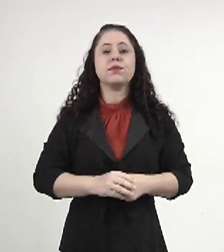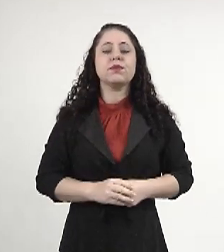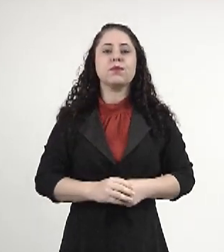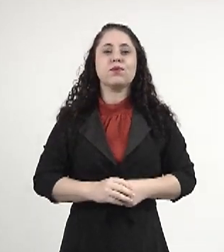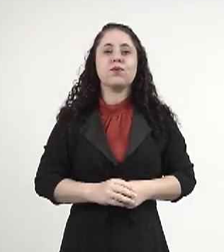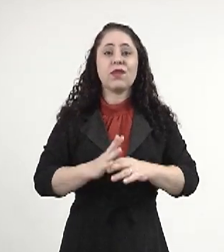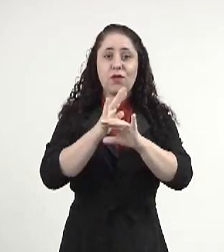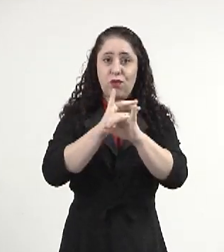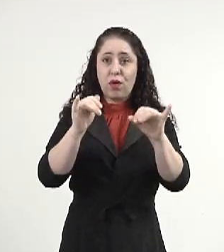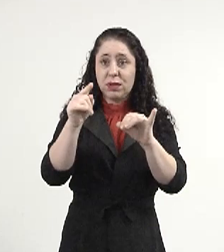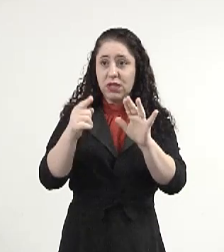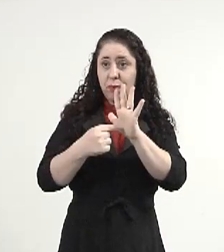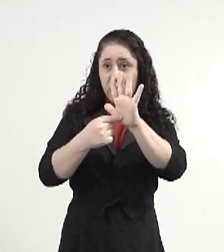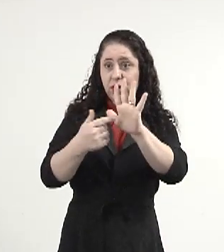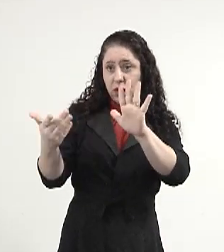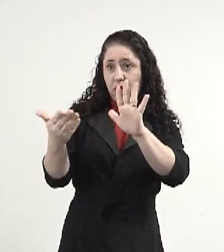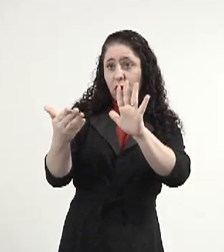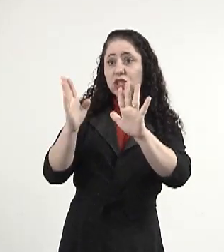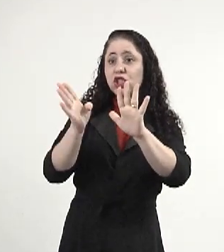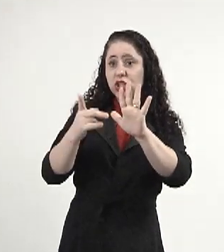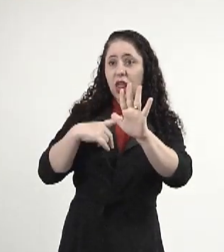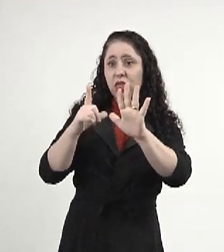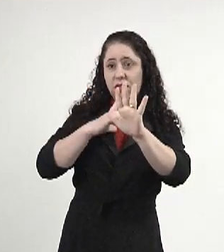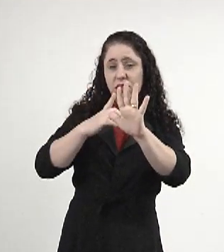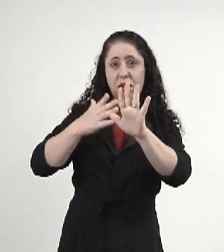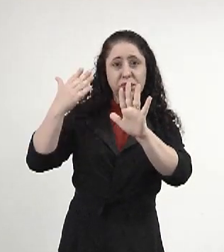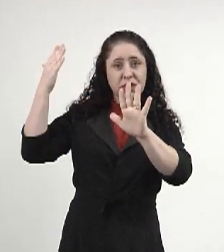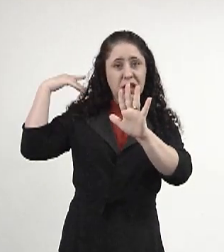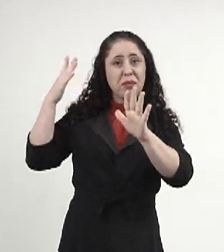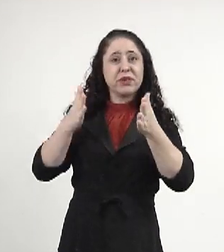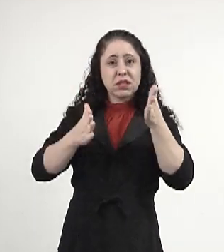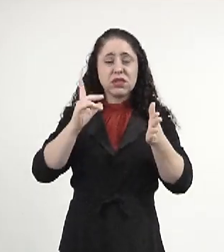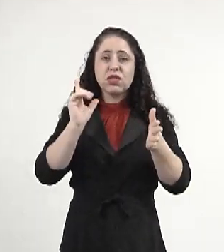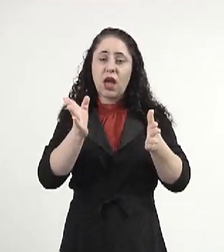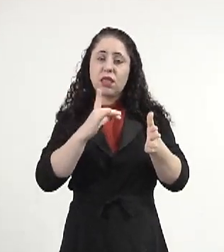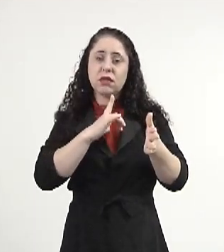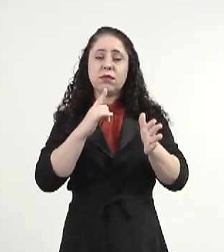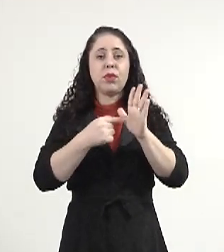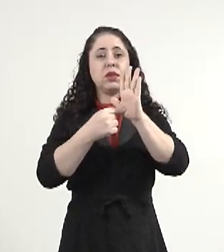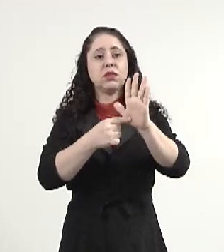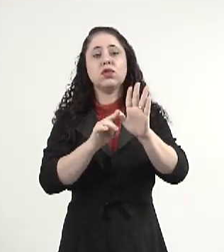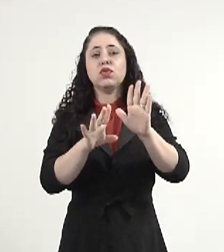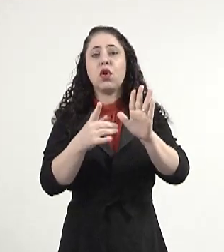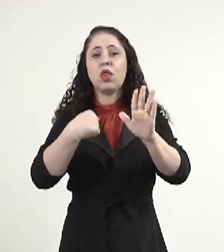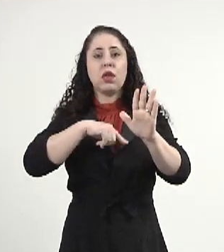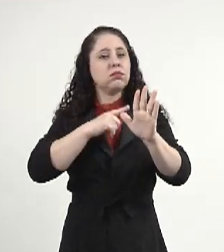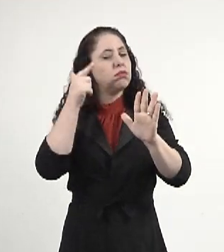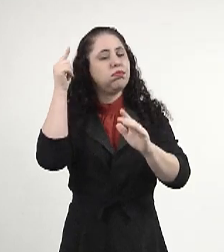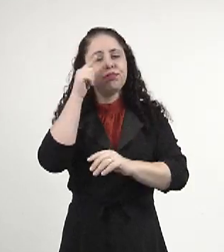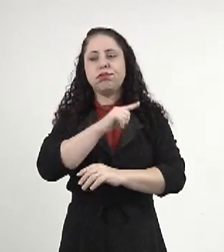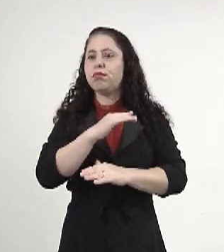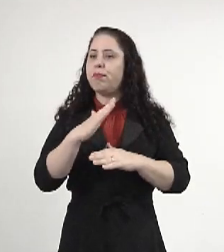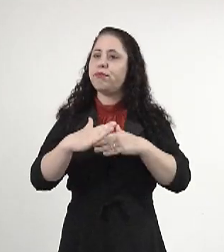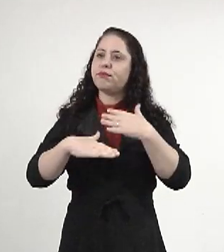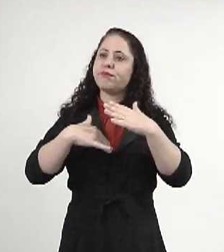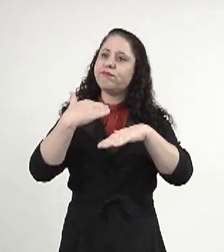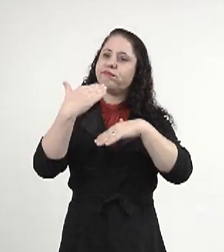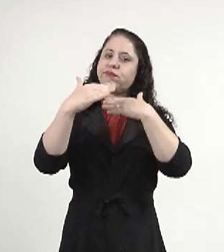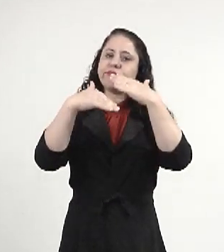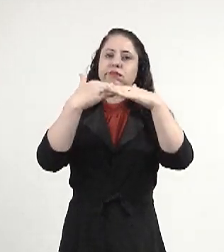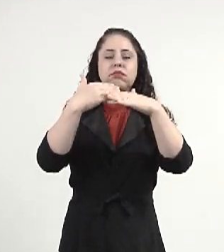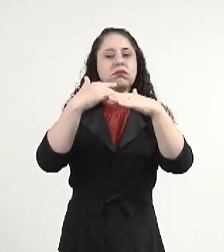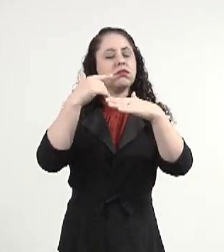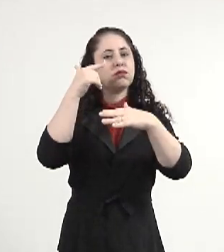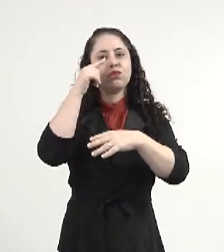E esses dados que a senhora apresenta já eram evidentes também naquele período. O que mostra para a gente que a gente não conseguiu avançar, né,